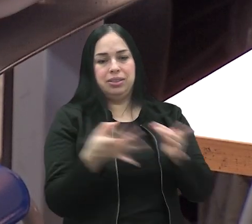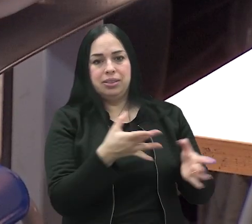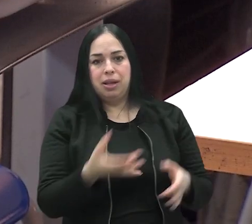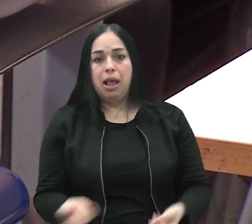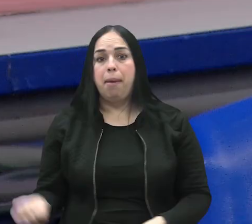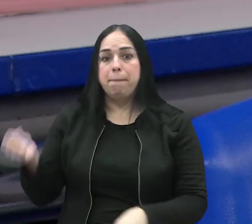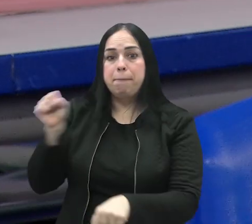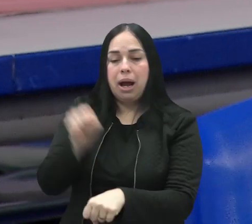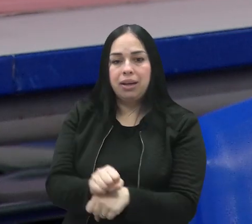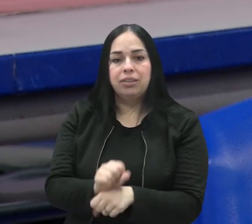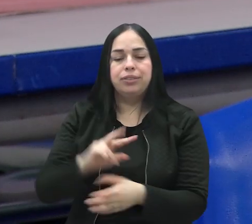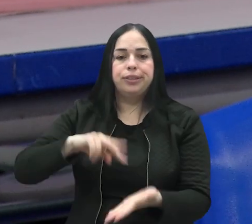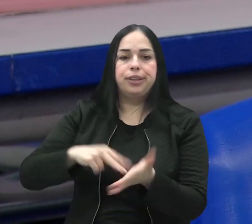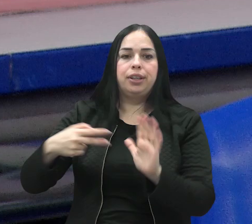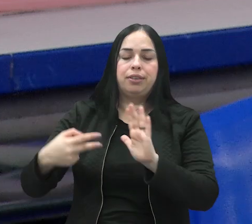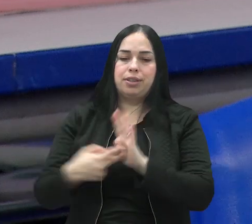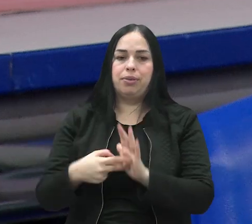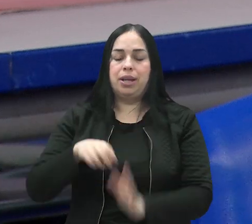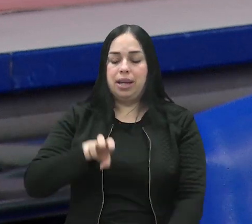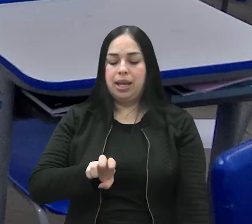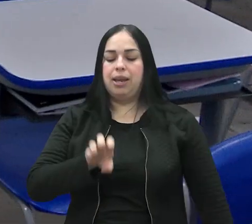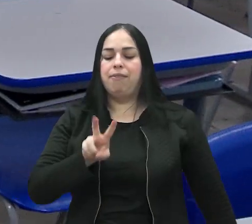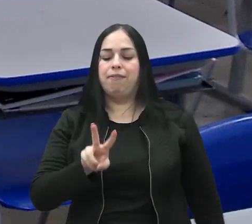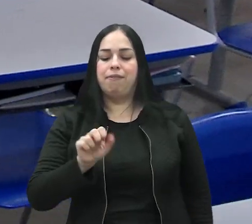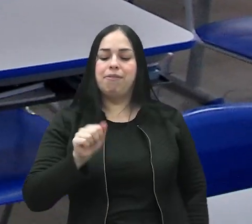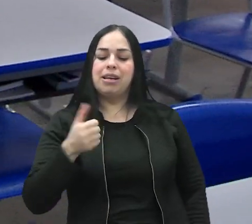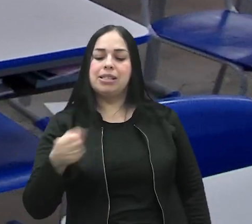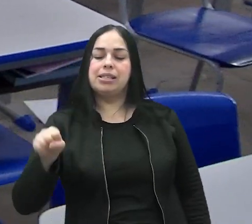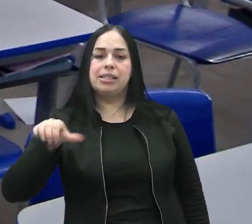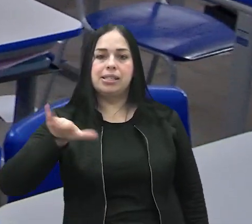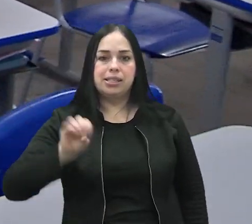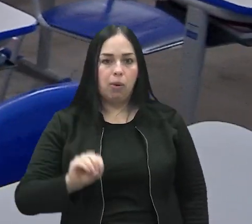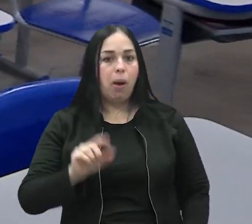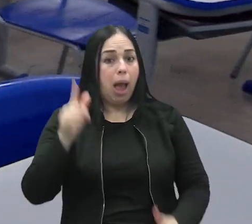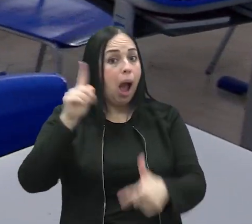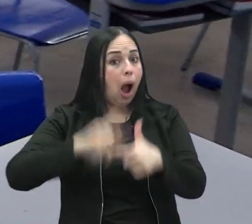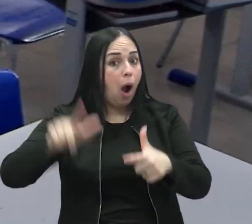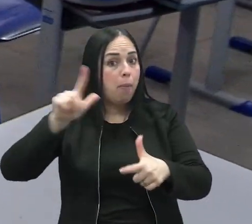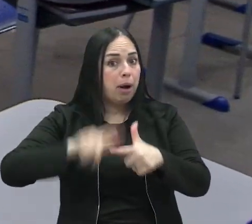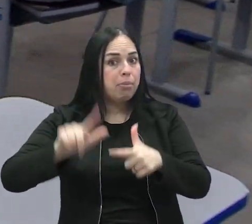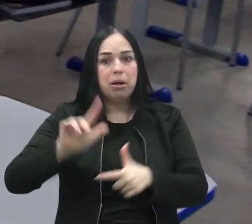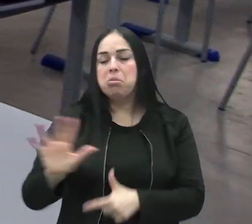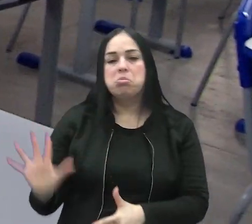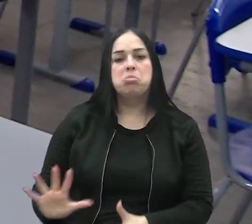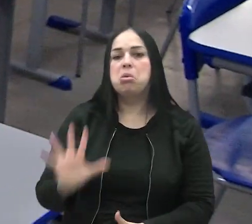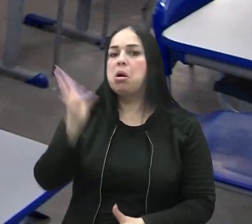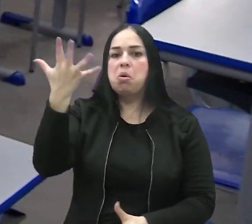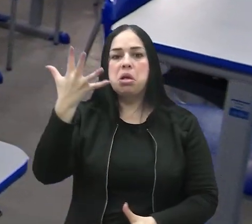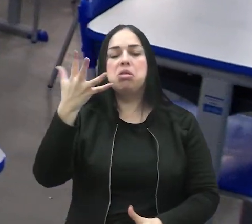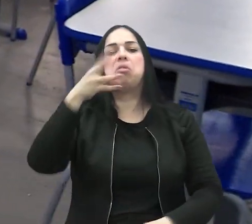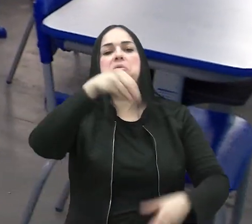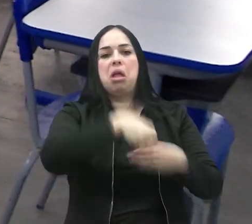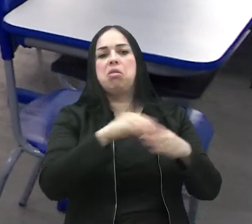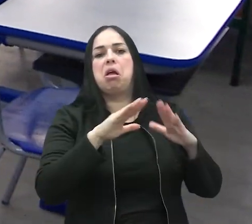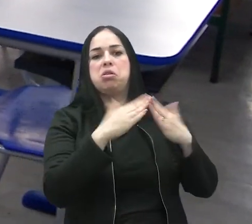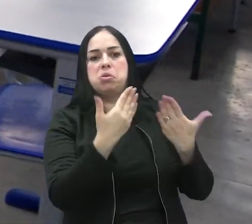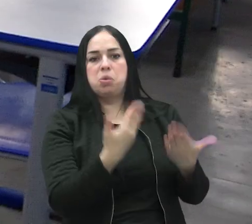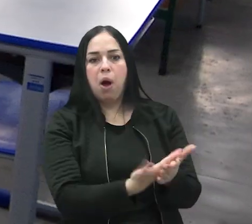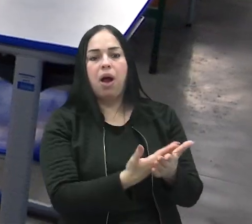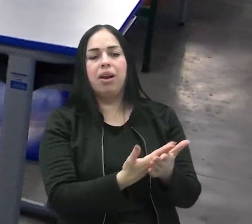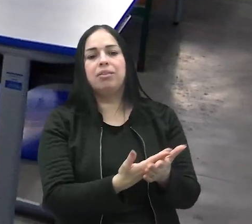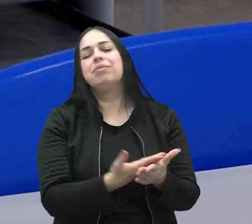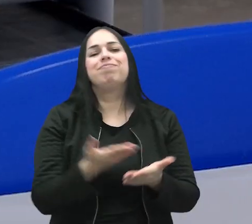dos estudos. Essa interrupção é chamada de evasão escolar, problema que impacta